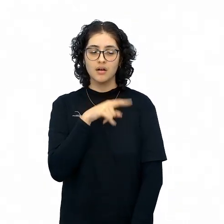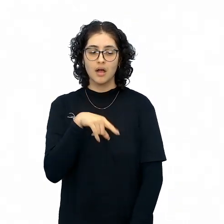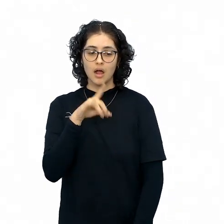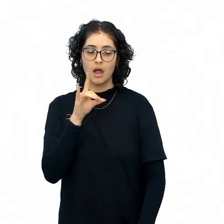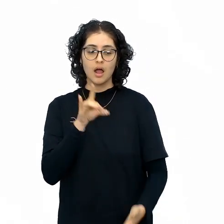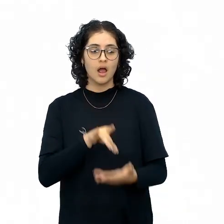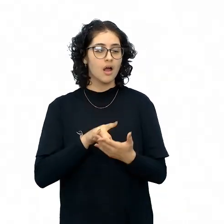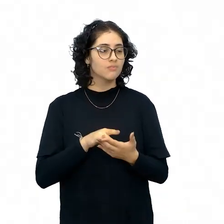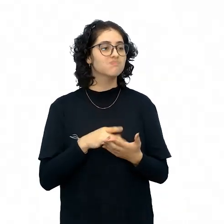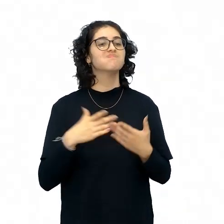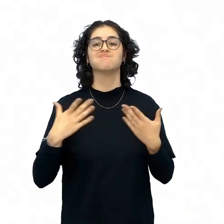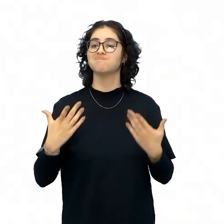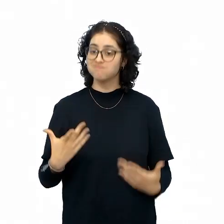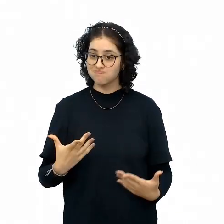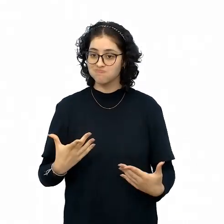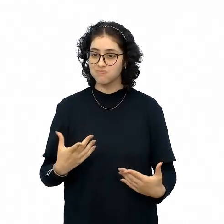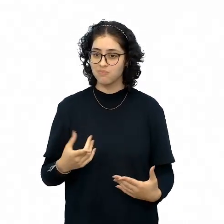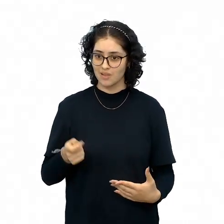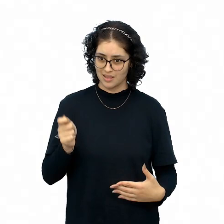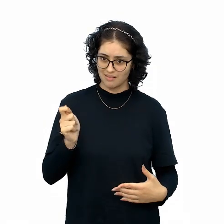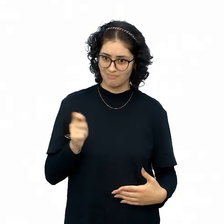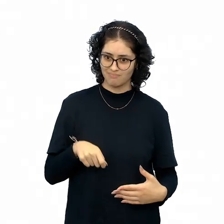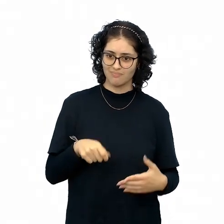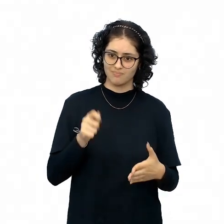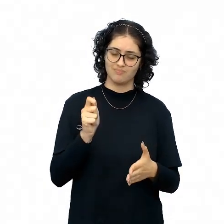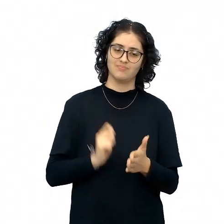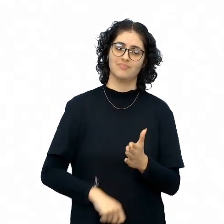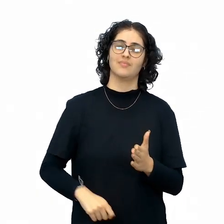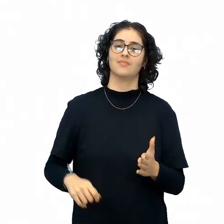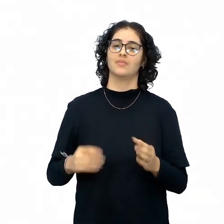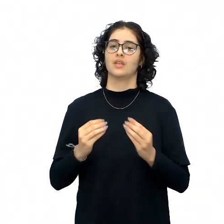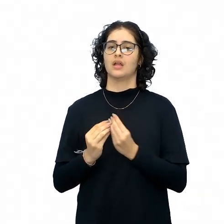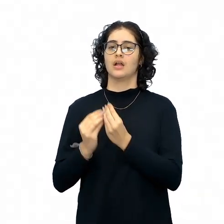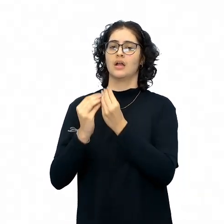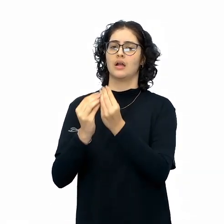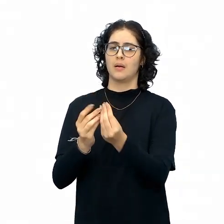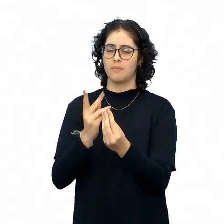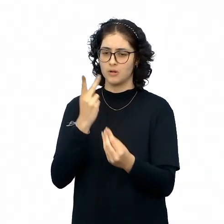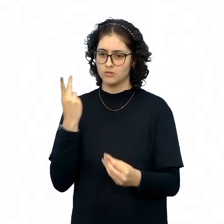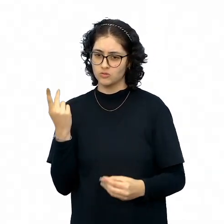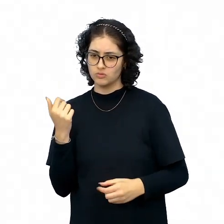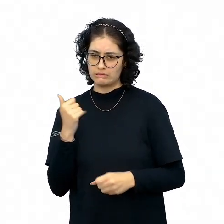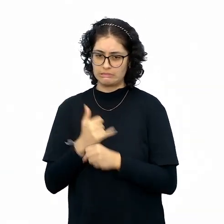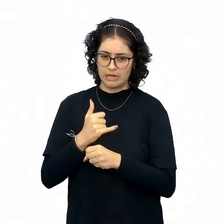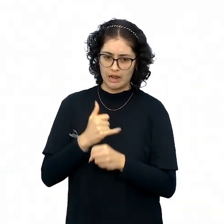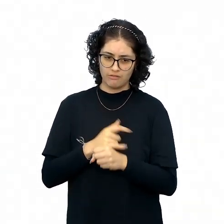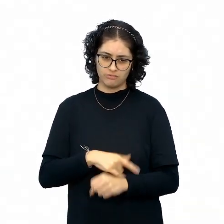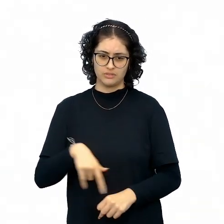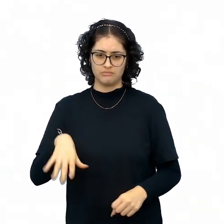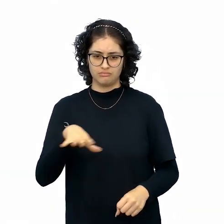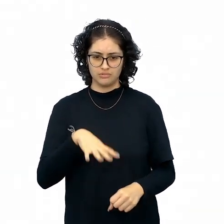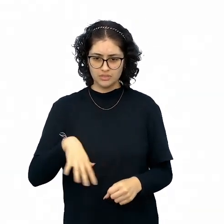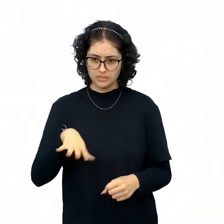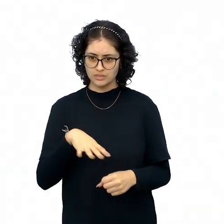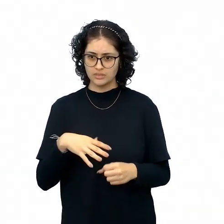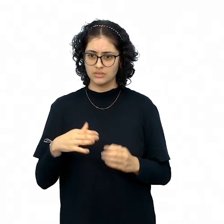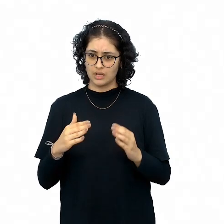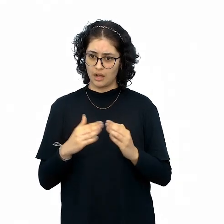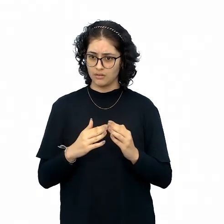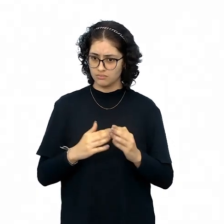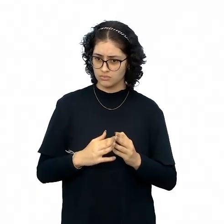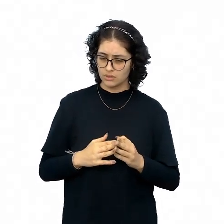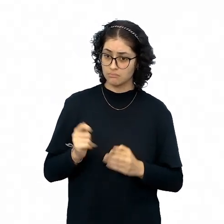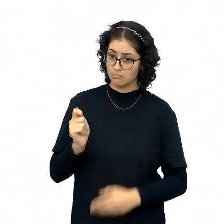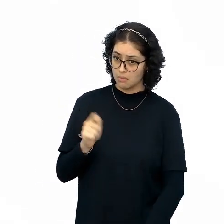real de uso? É possível que eles encaminhem esse abaixo-assinado a alguma autoridade da cidade, do município em que eles moram,